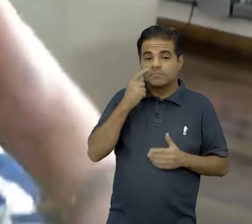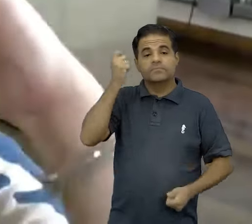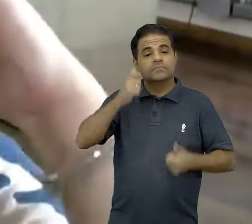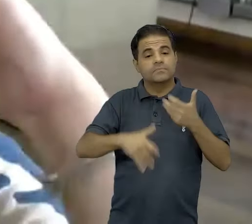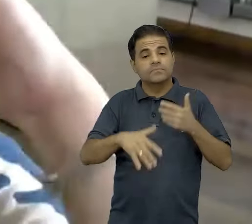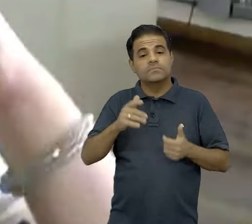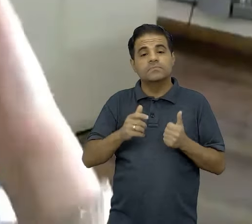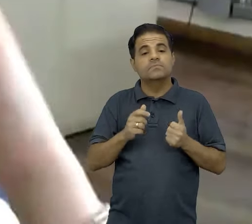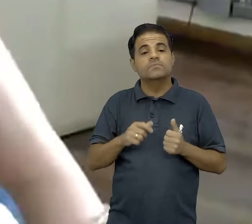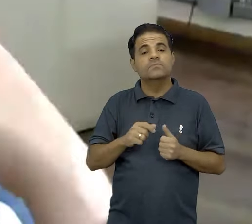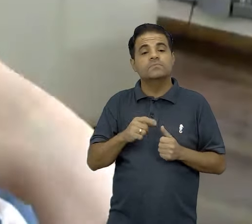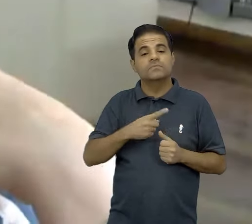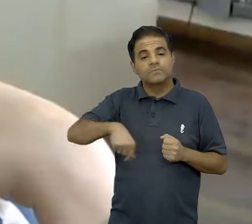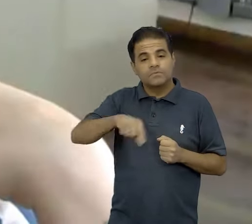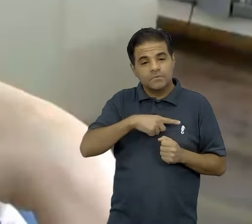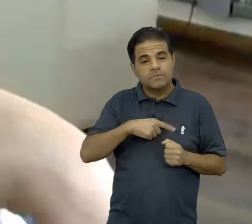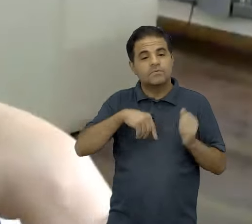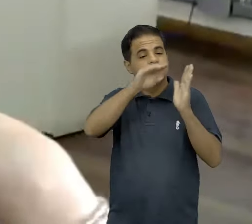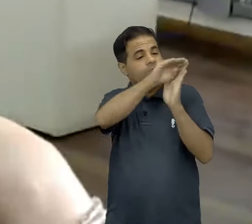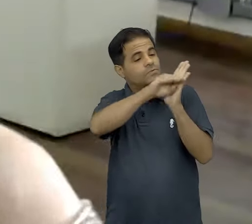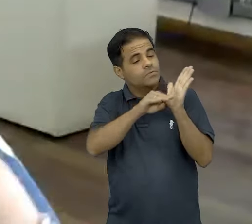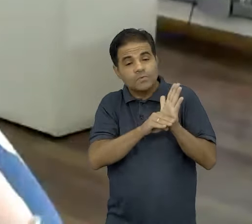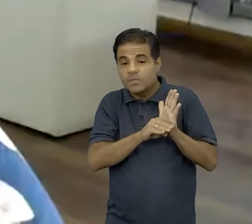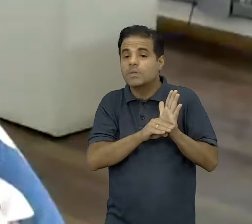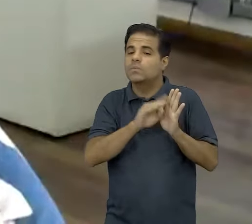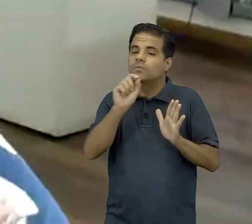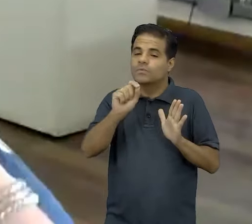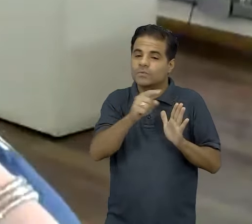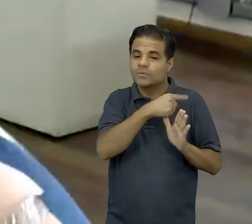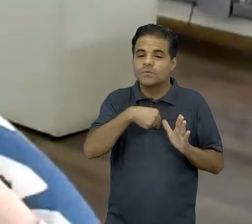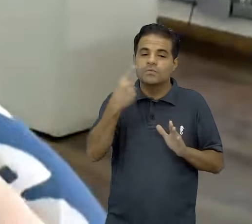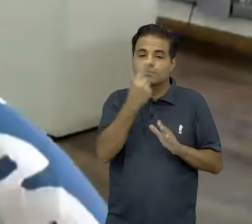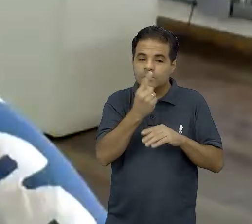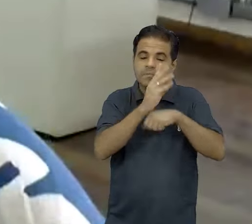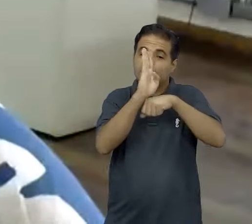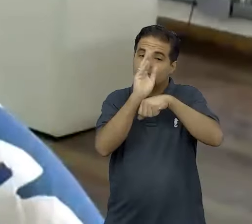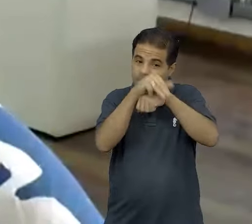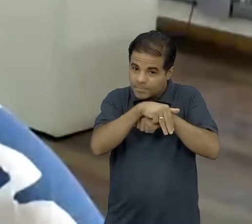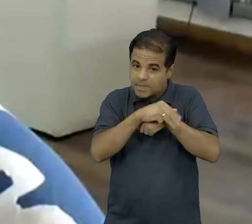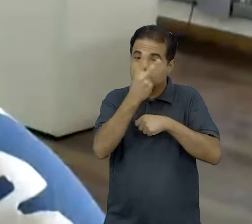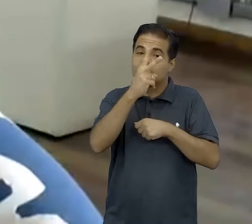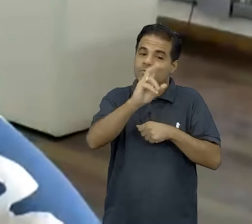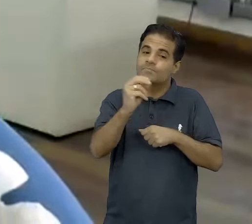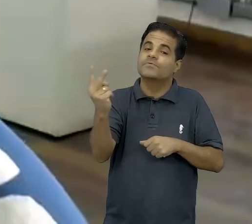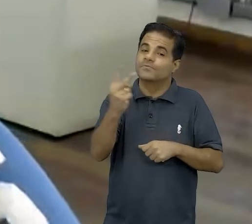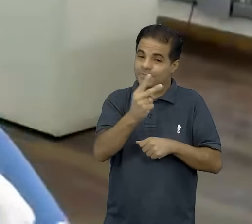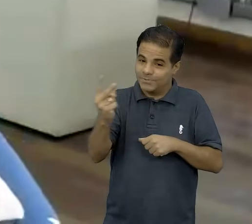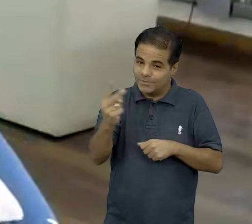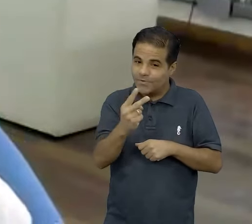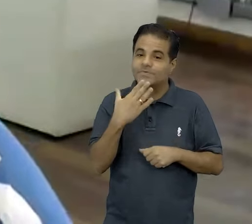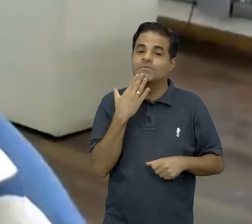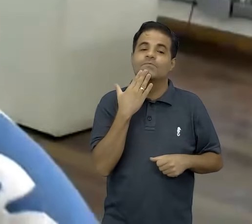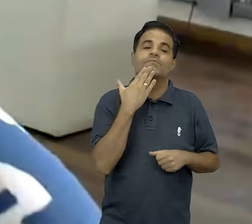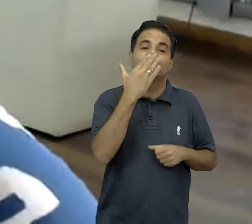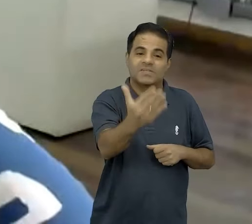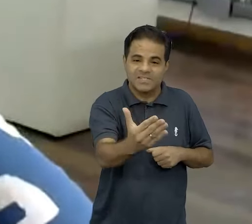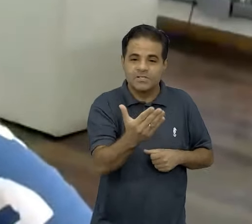um pouquinho do nosso roteiro do primeiro bimestre de 2022. Então, vou pedir